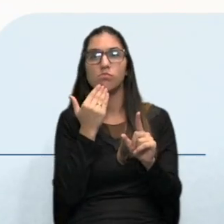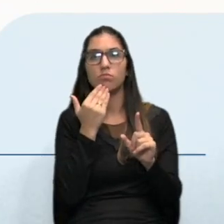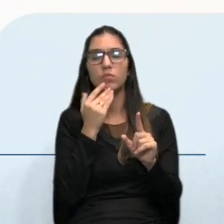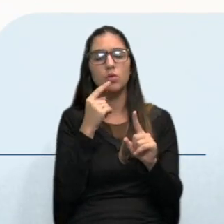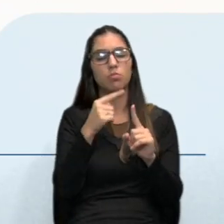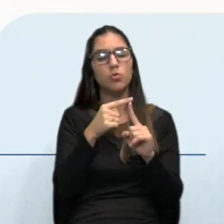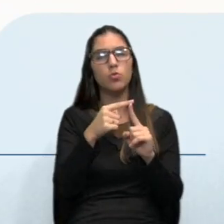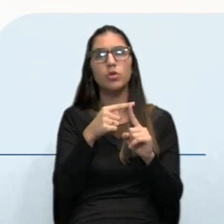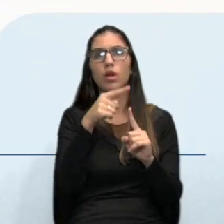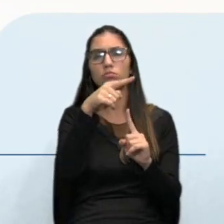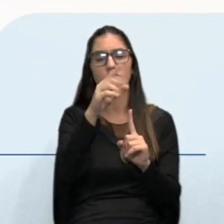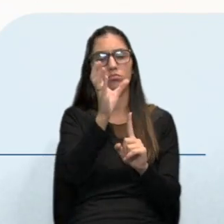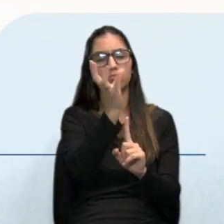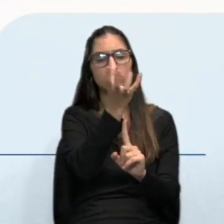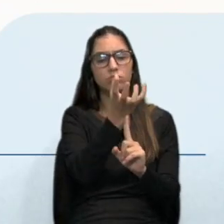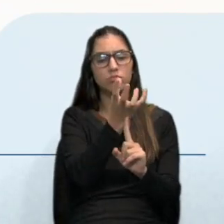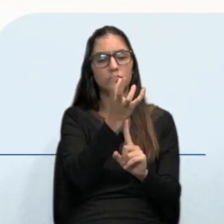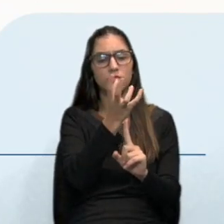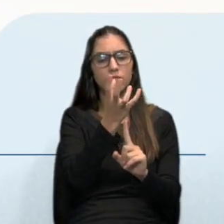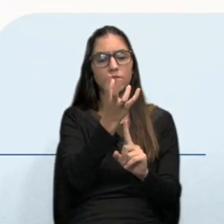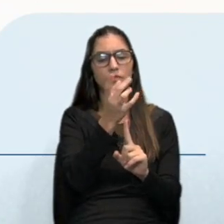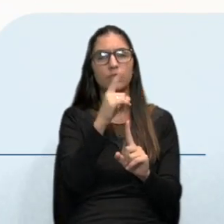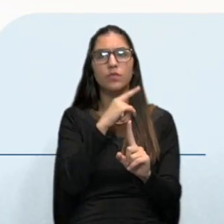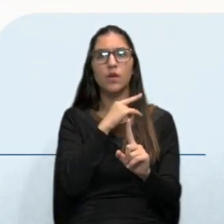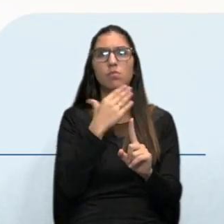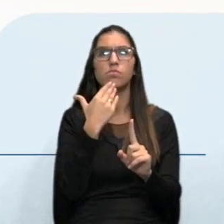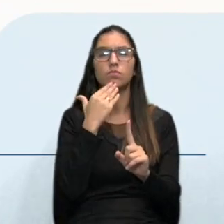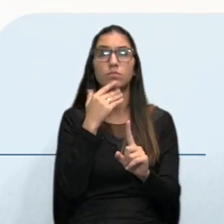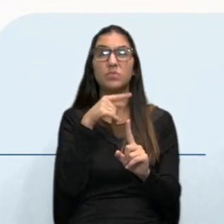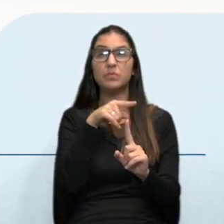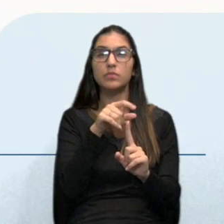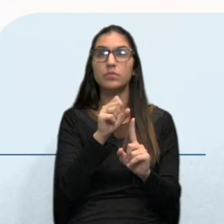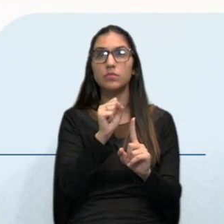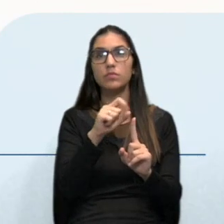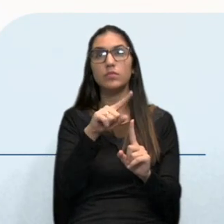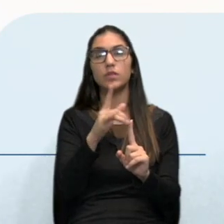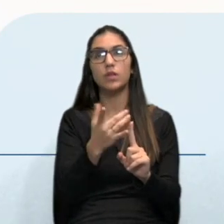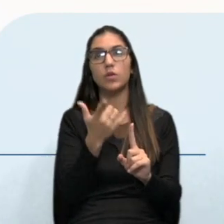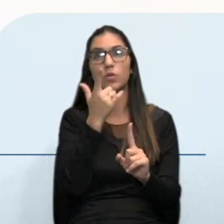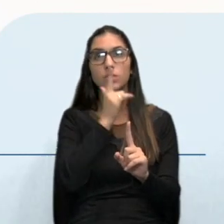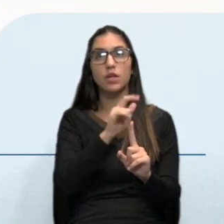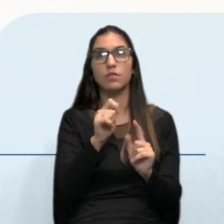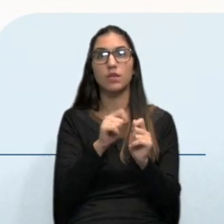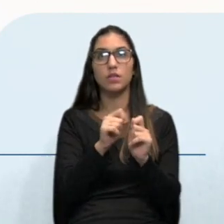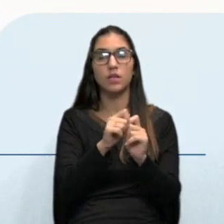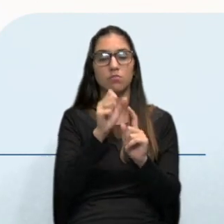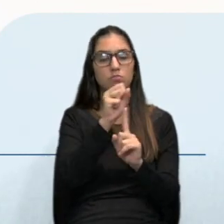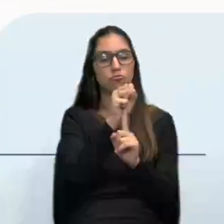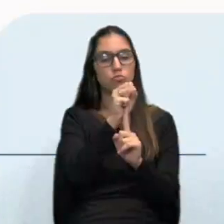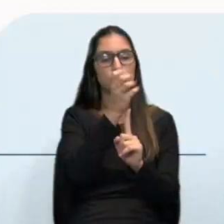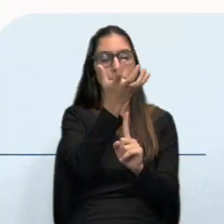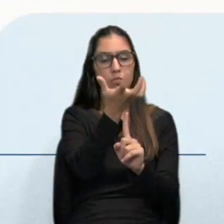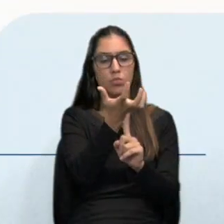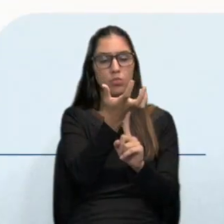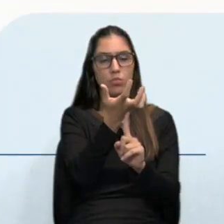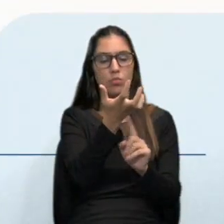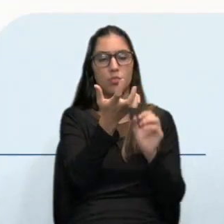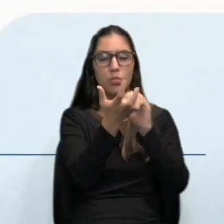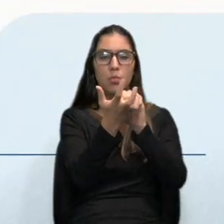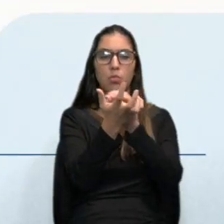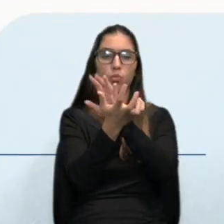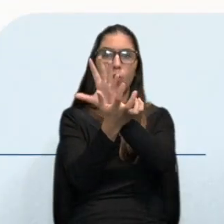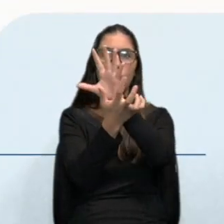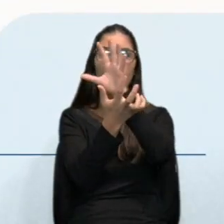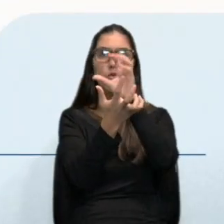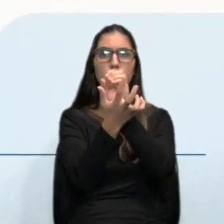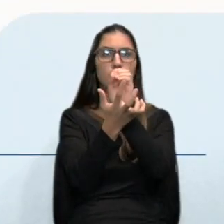que que essa célula tem um tamanho irregular? Digamos que essa antena de transmissão consegue transmitir onda para todo lado.